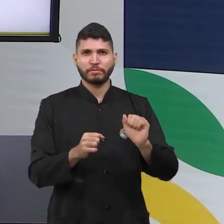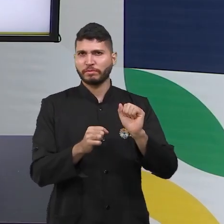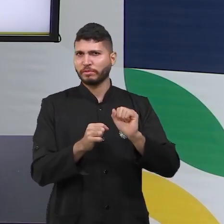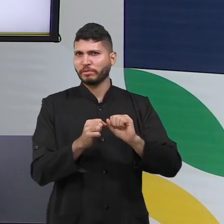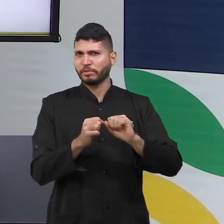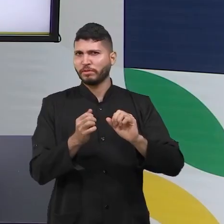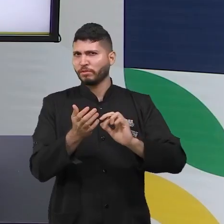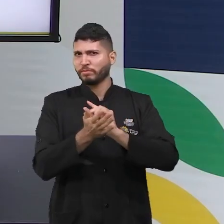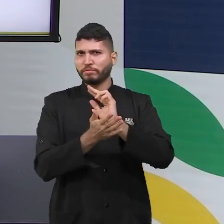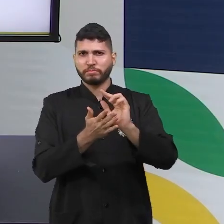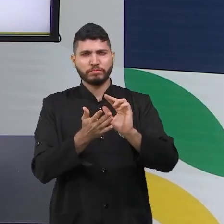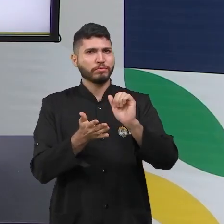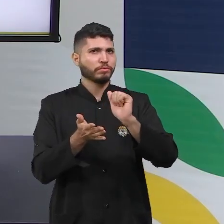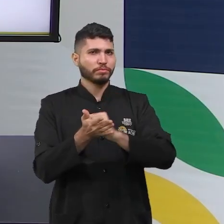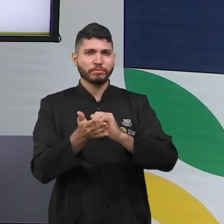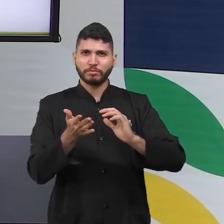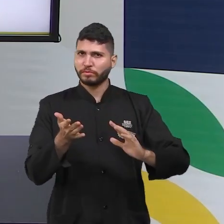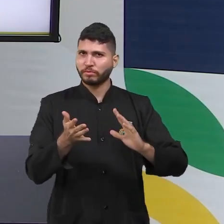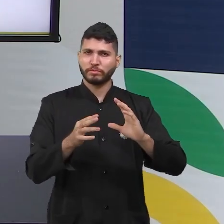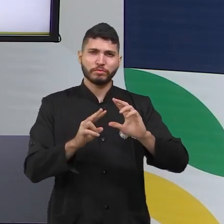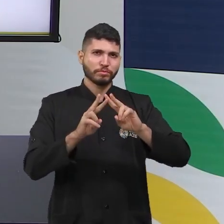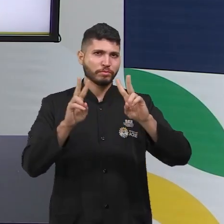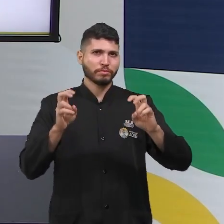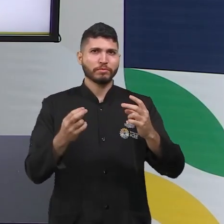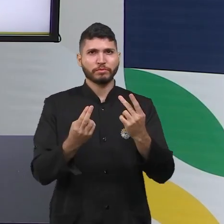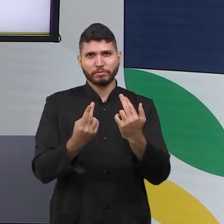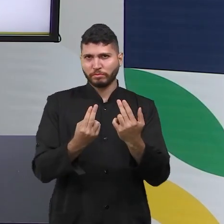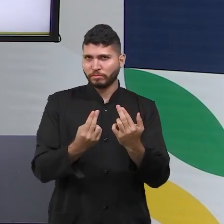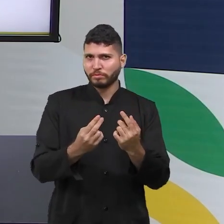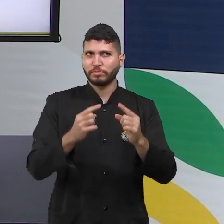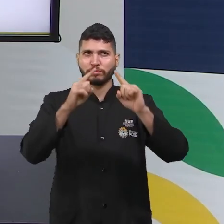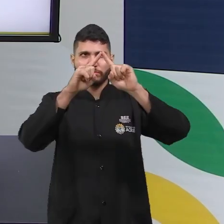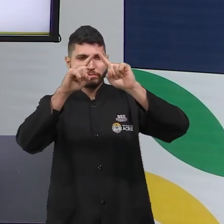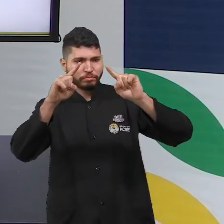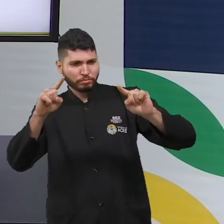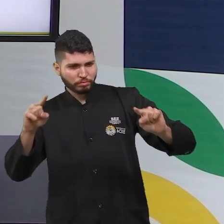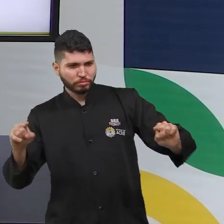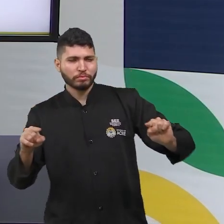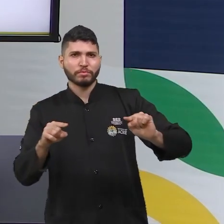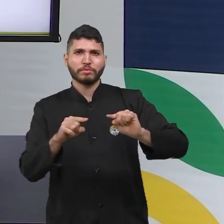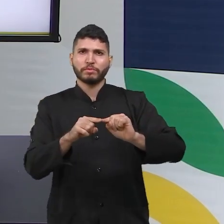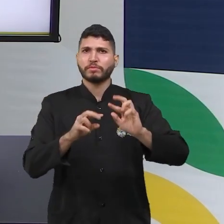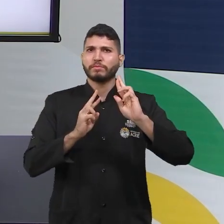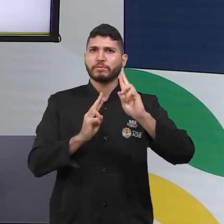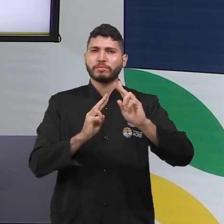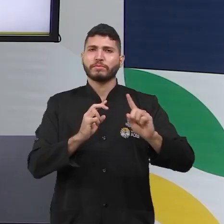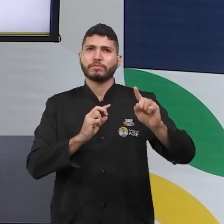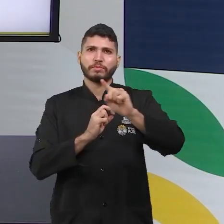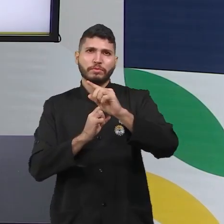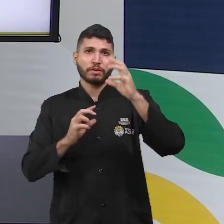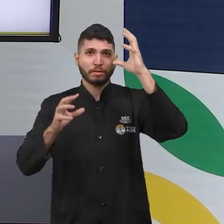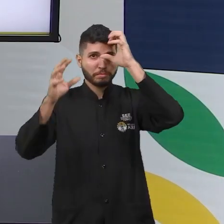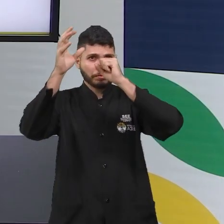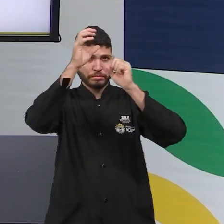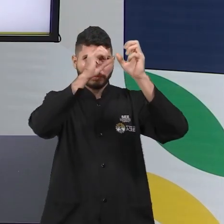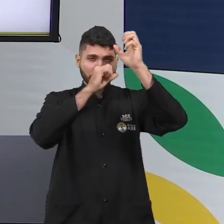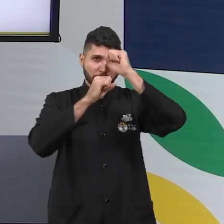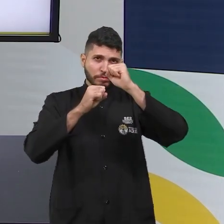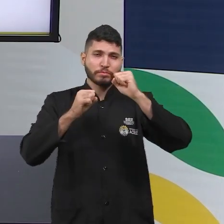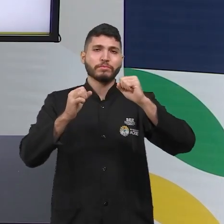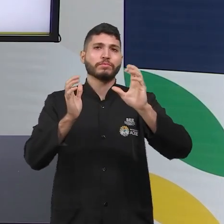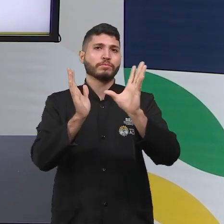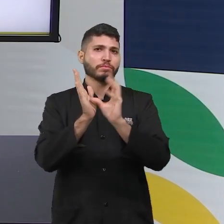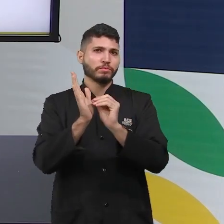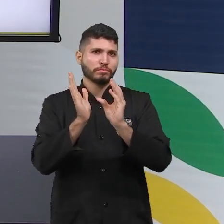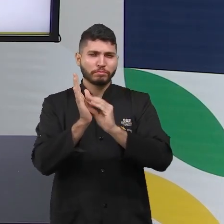sobre congruência de triângulos. Eu espero que você tenha aprendido na nossa aula de hoje sobre este